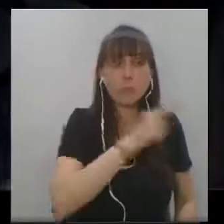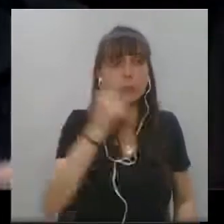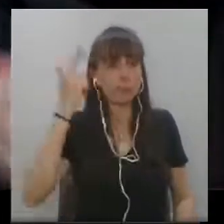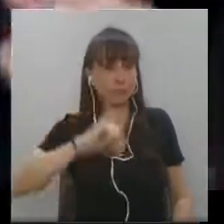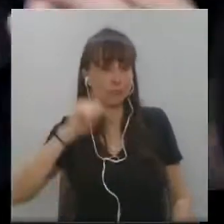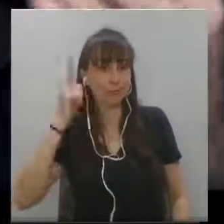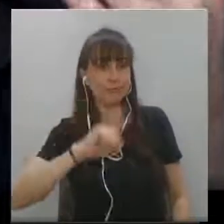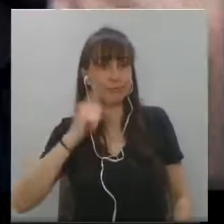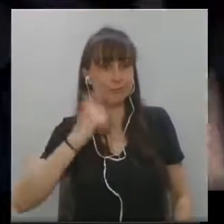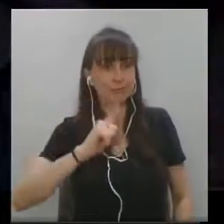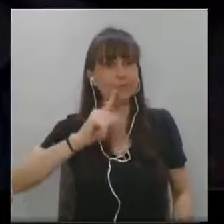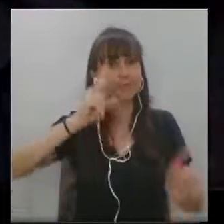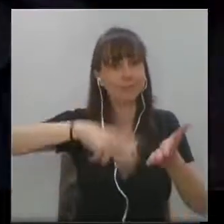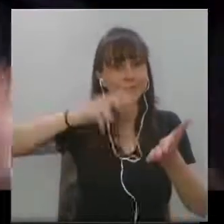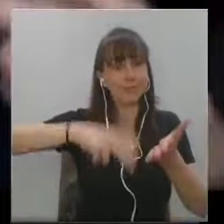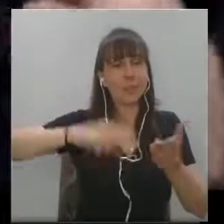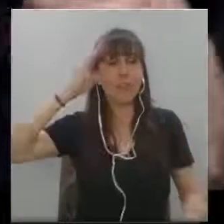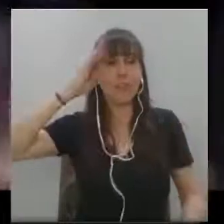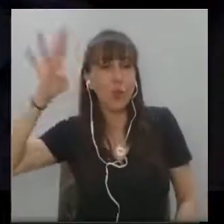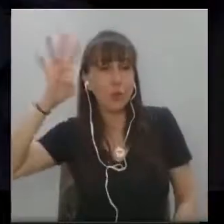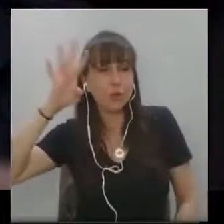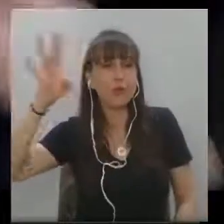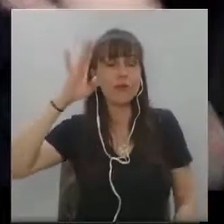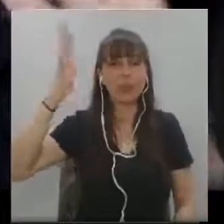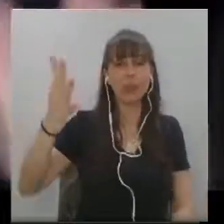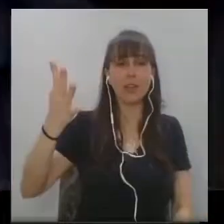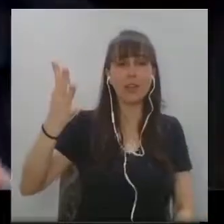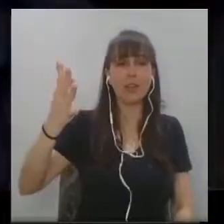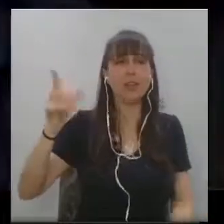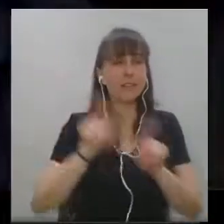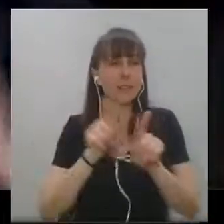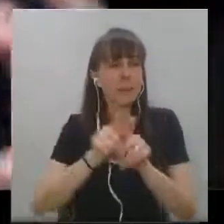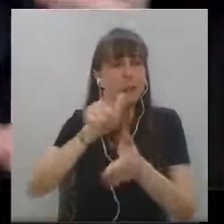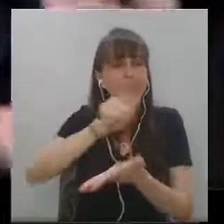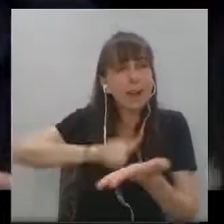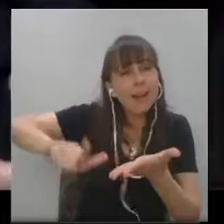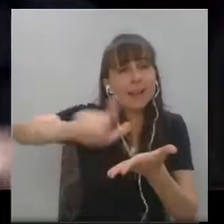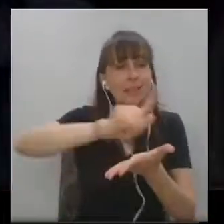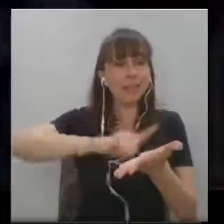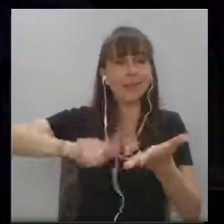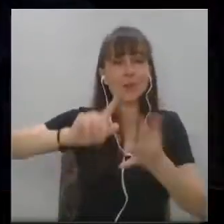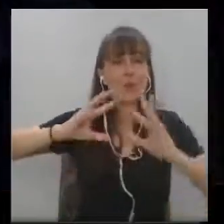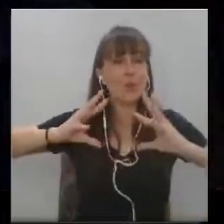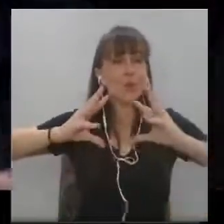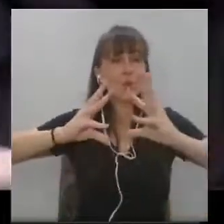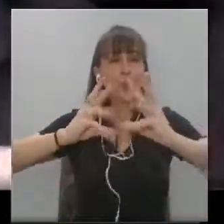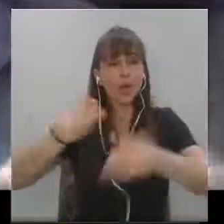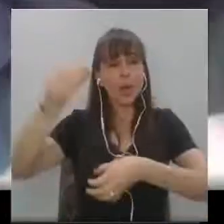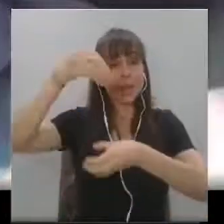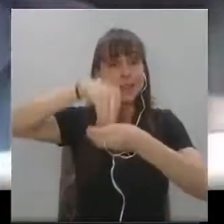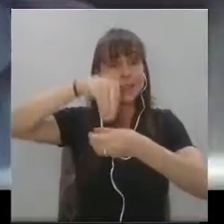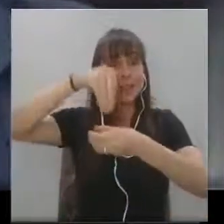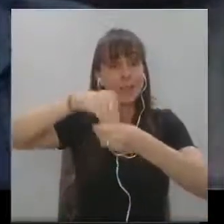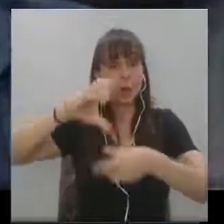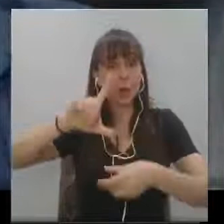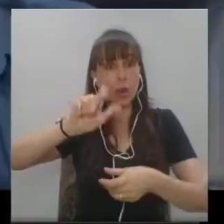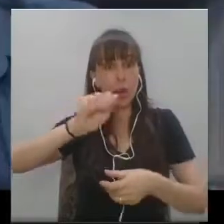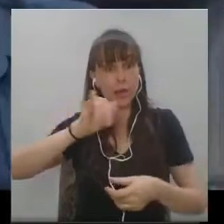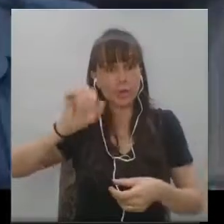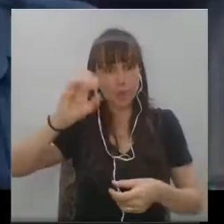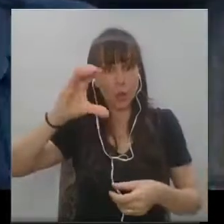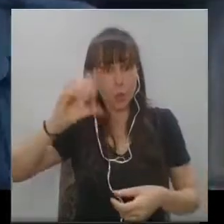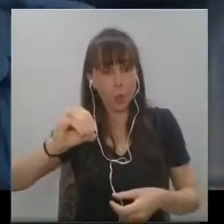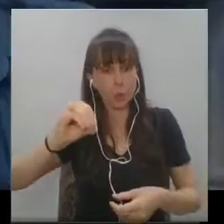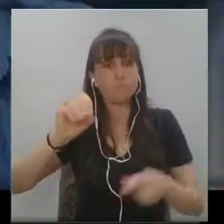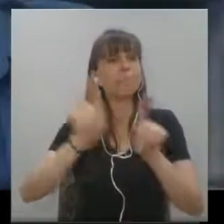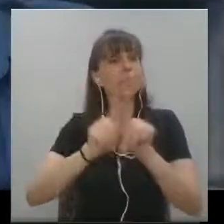específicos no âmbito da filosofia, da teologia e da literatura, as obras clássicas dentro dessas áreas propriamente, né? Até mesmo livros